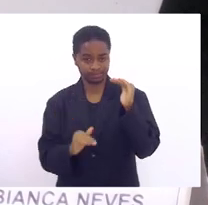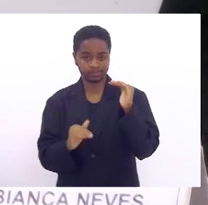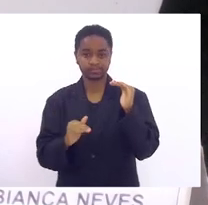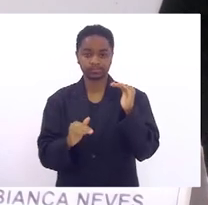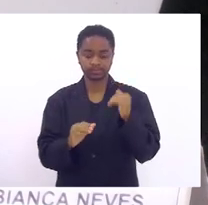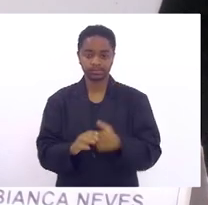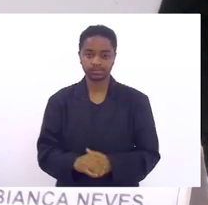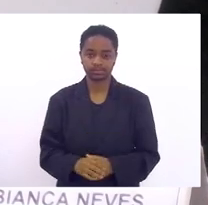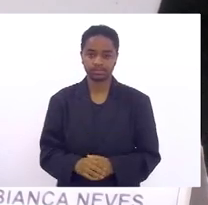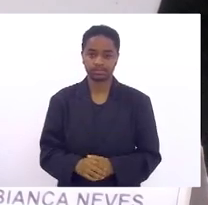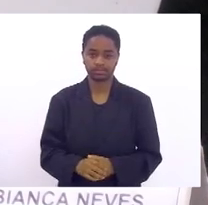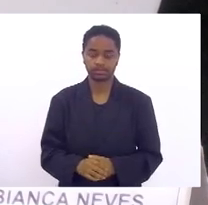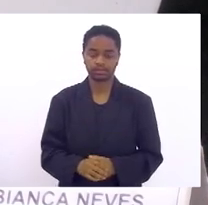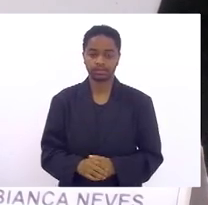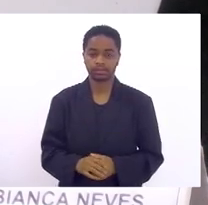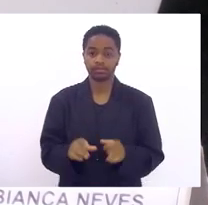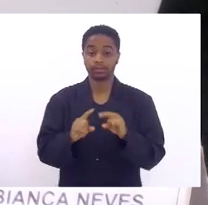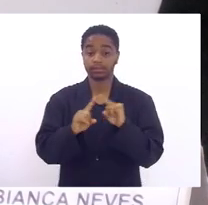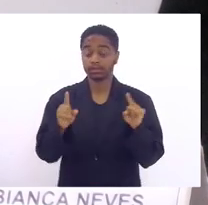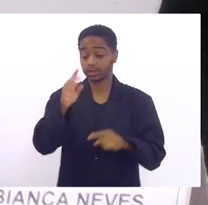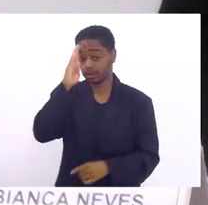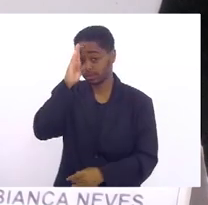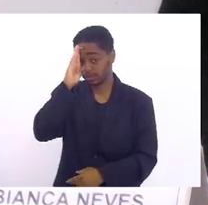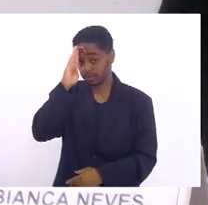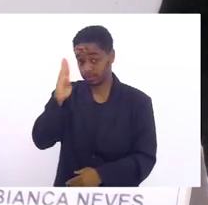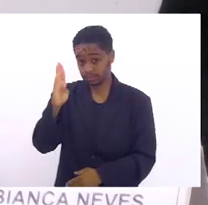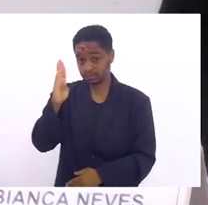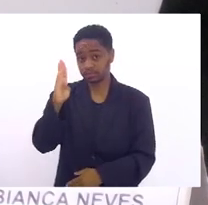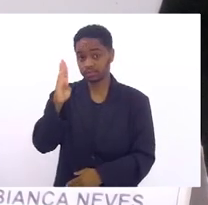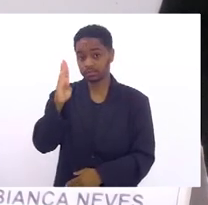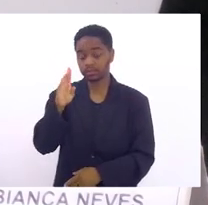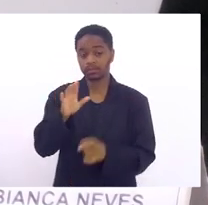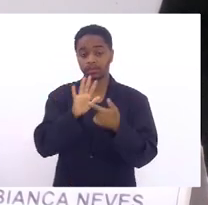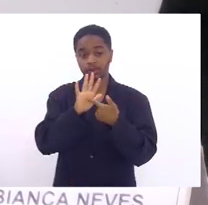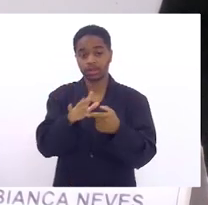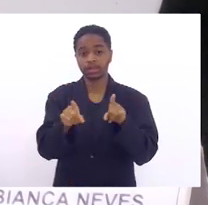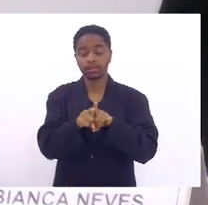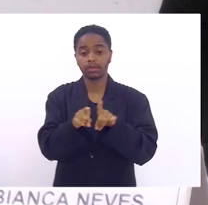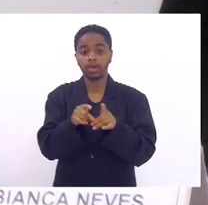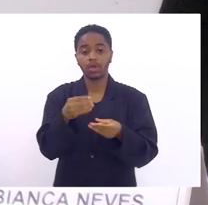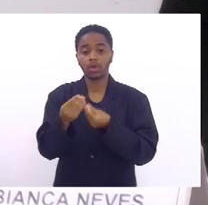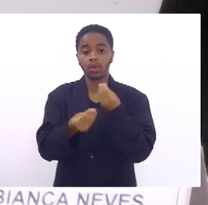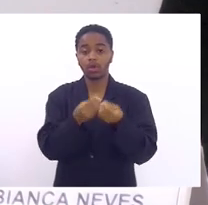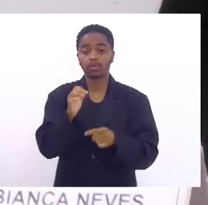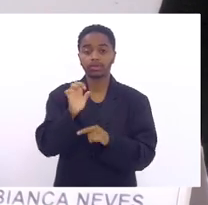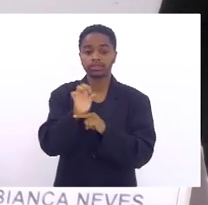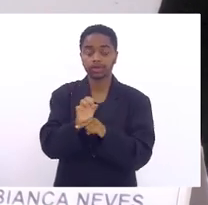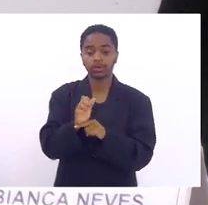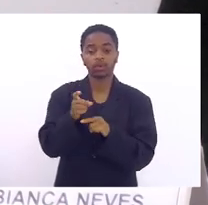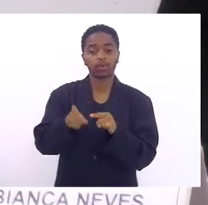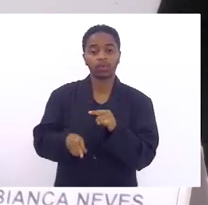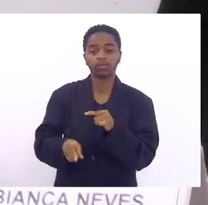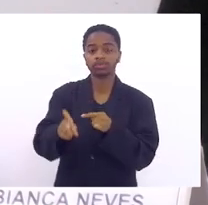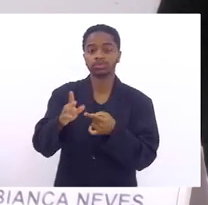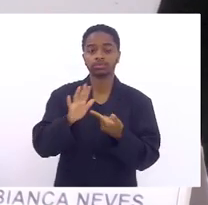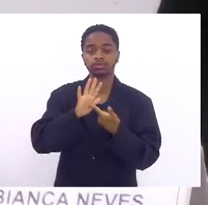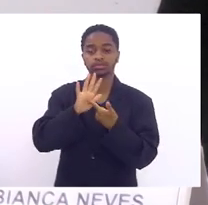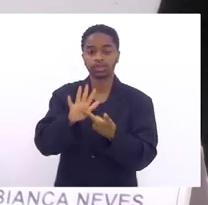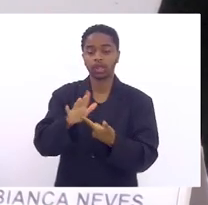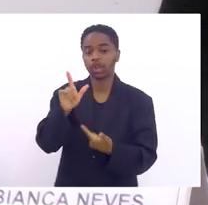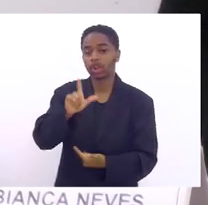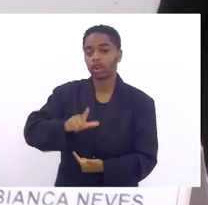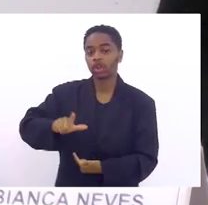todas mas muito mais do que isso do quanto ele segue reproduzindo lógicas que o usam as